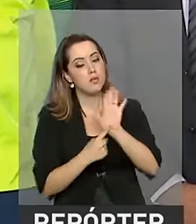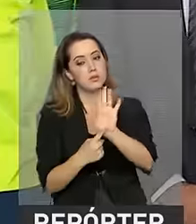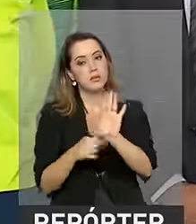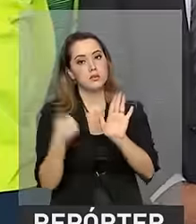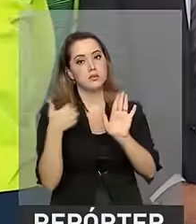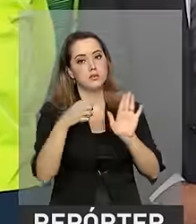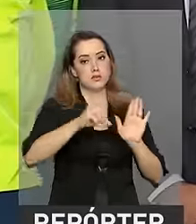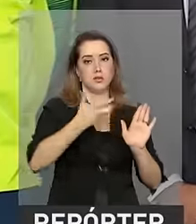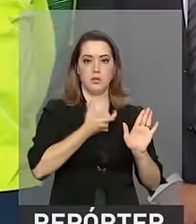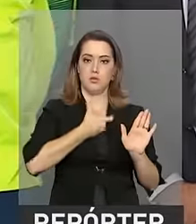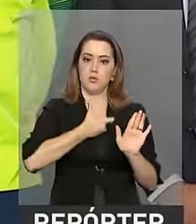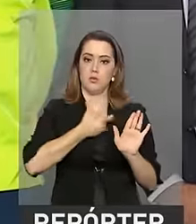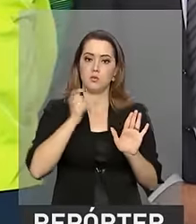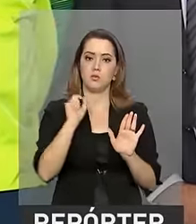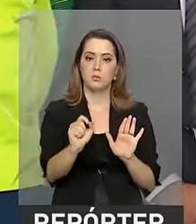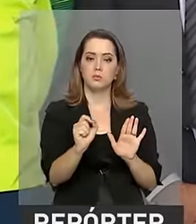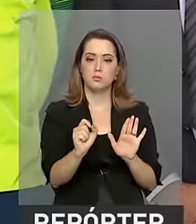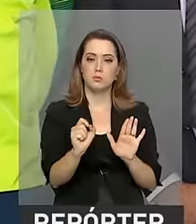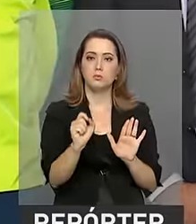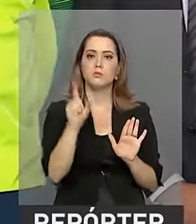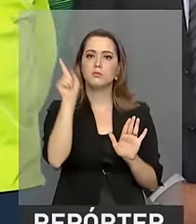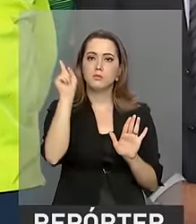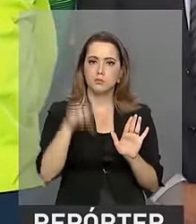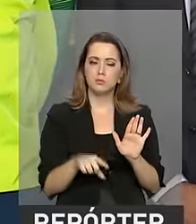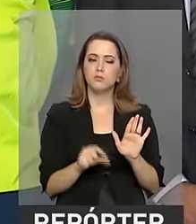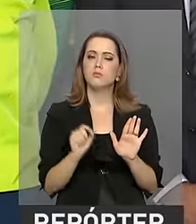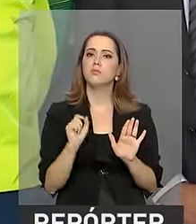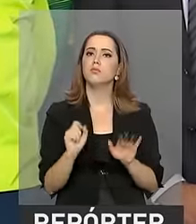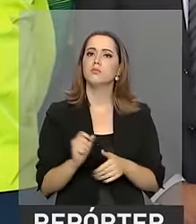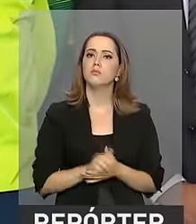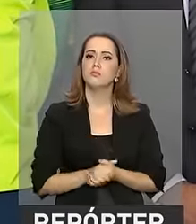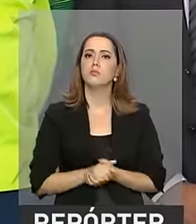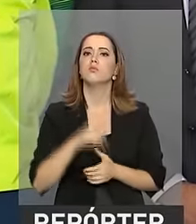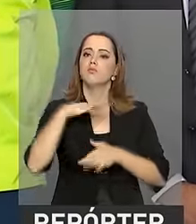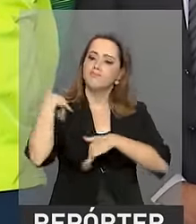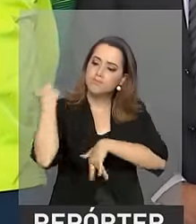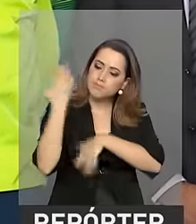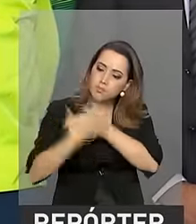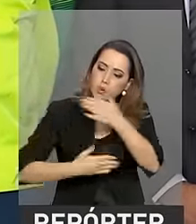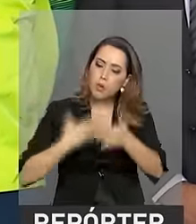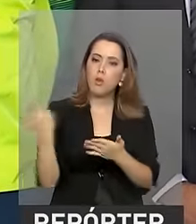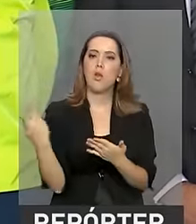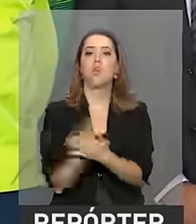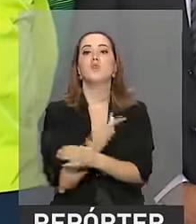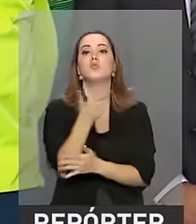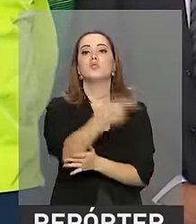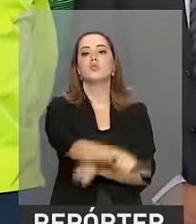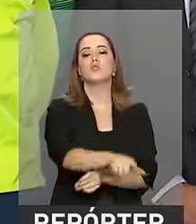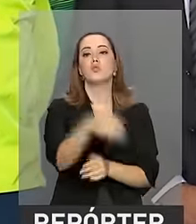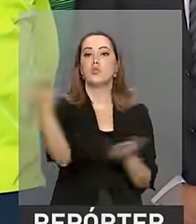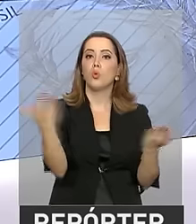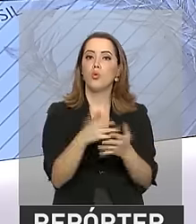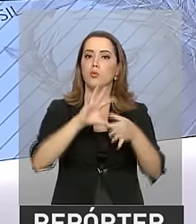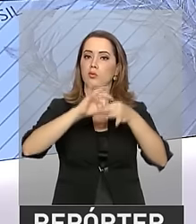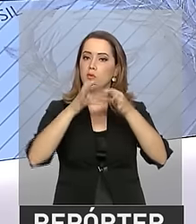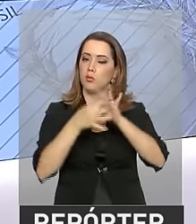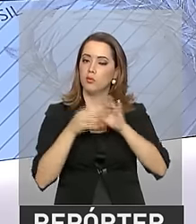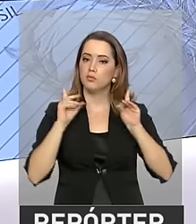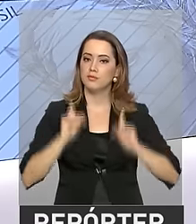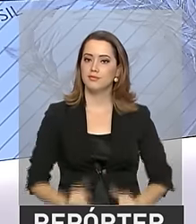19 medalhas né 19 medalhas H se repetirá agora com as paralimpíadas